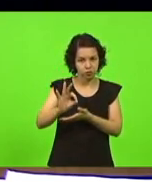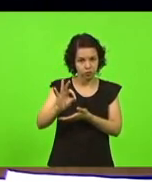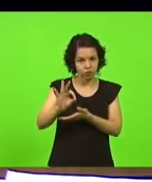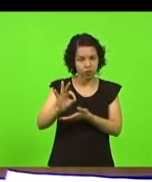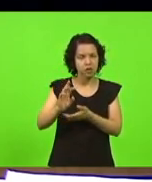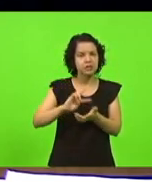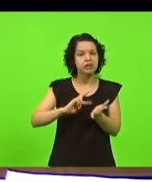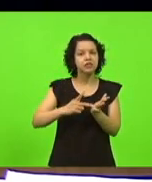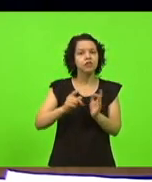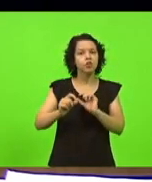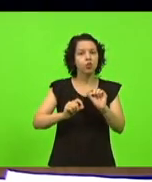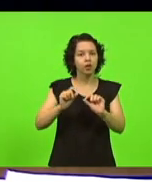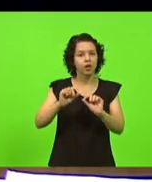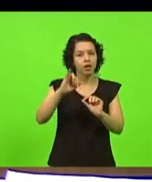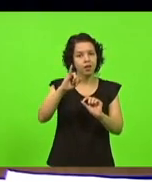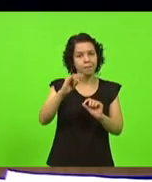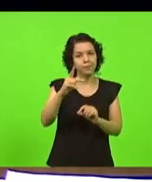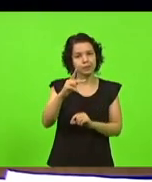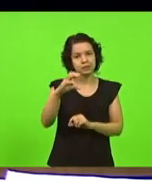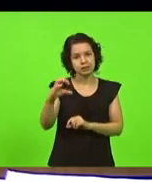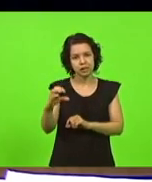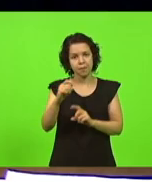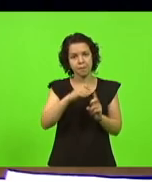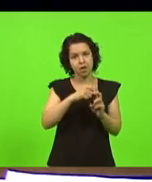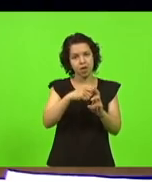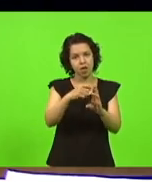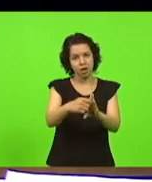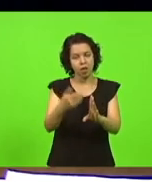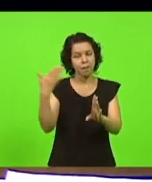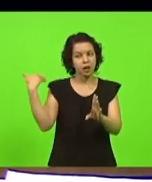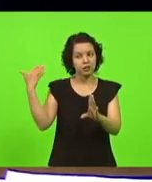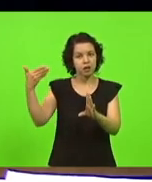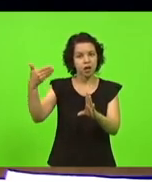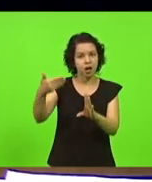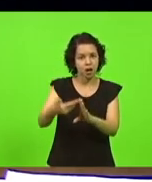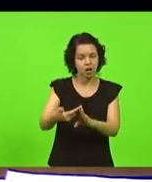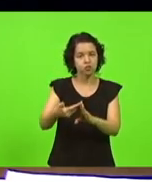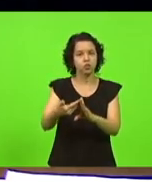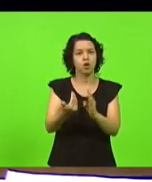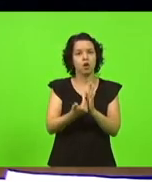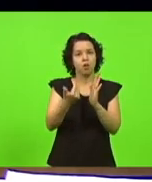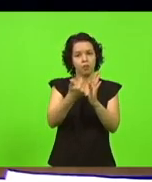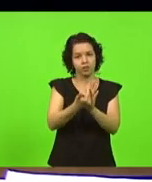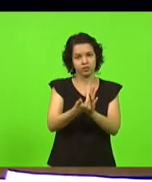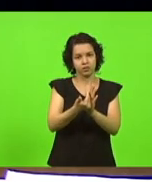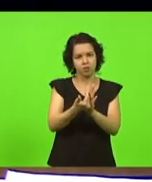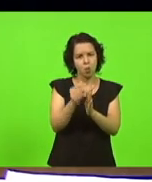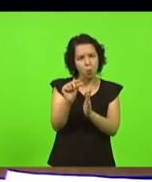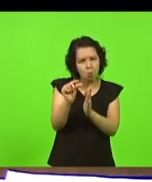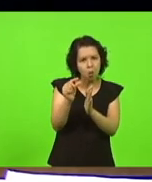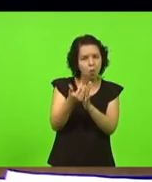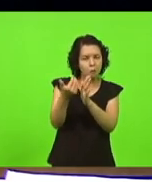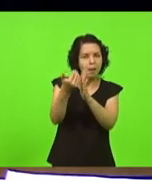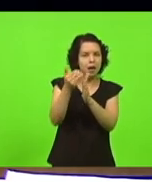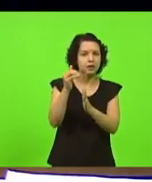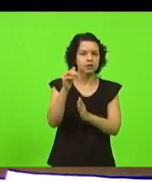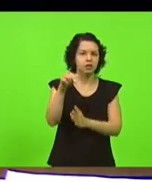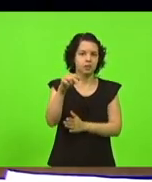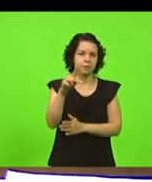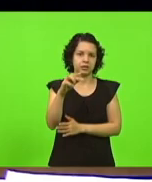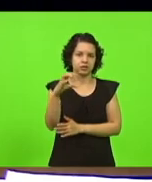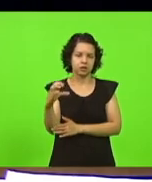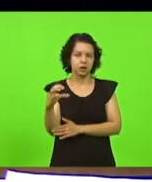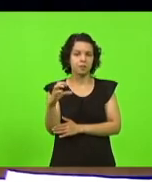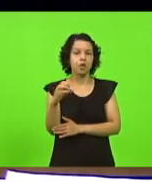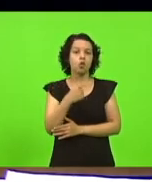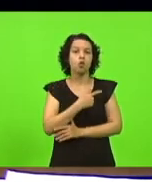IPC dos meses desde o último reajuste. Deu um pouquinho mais do INPC, mas o que o governo